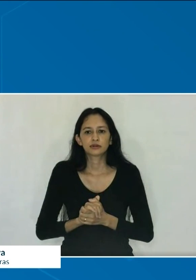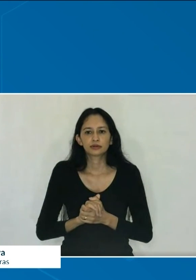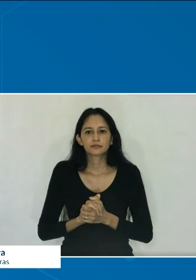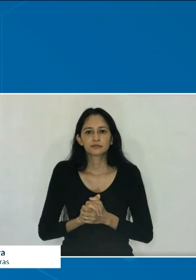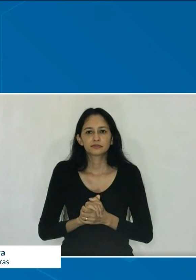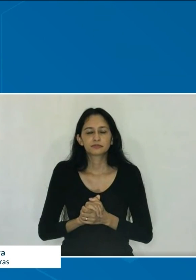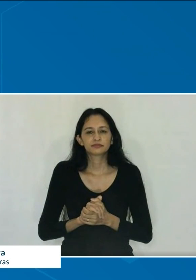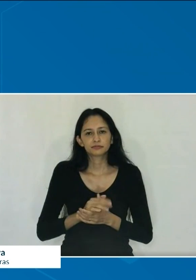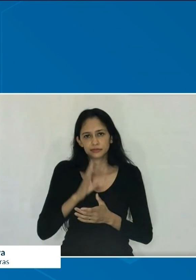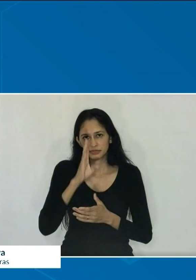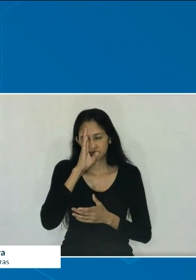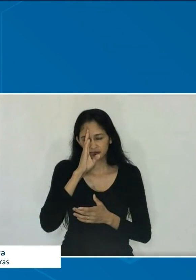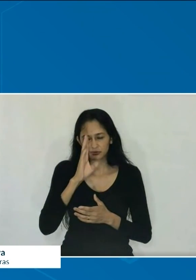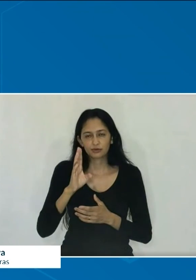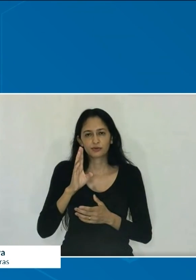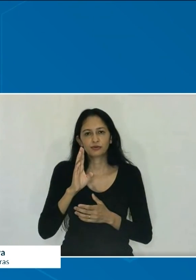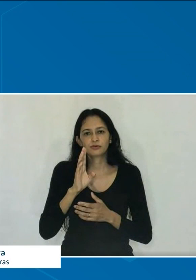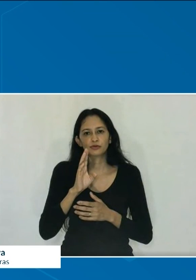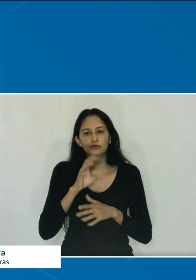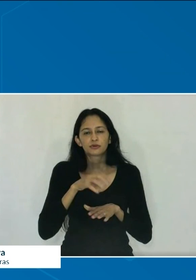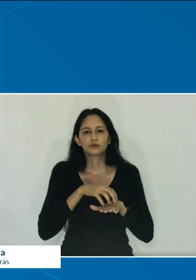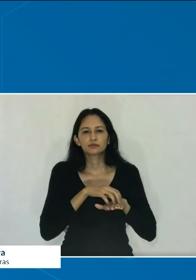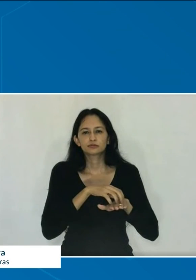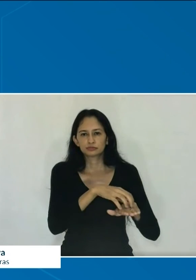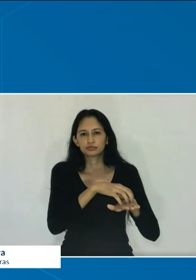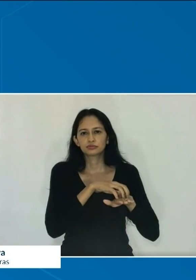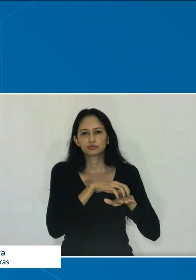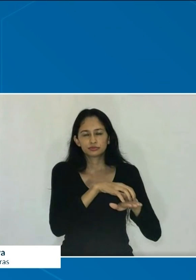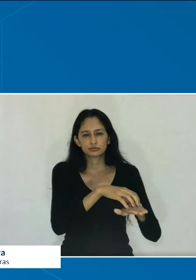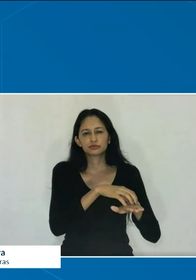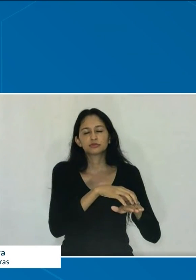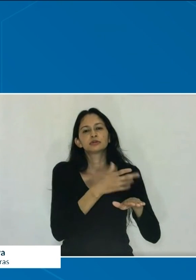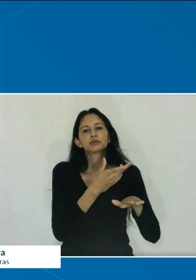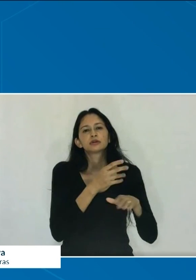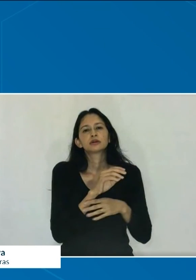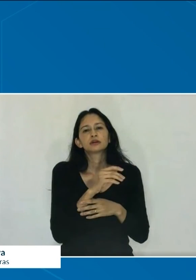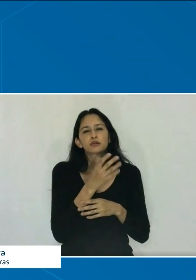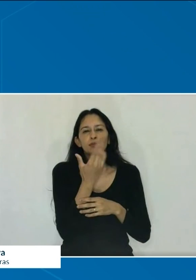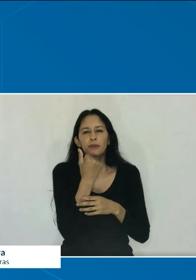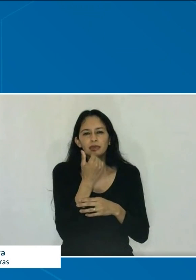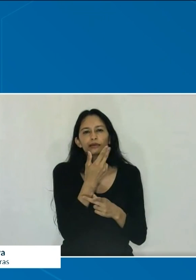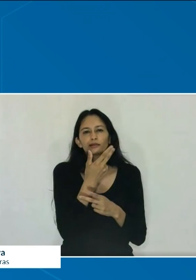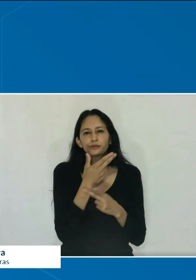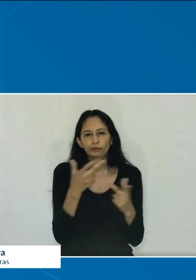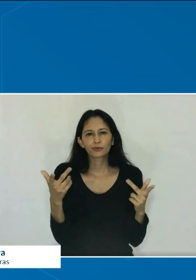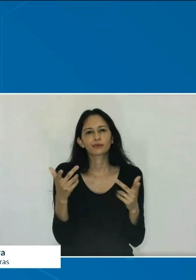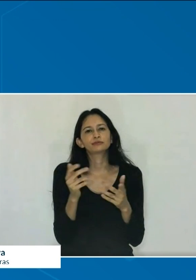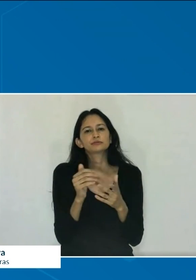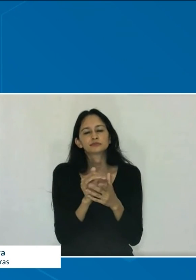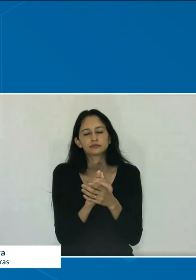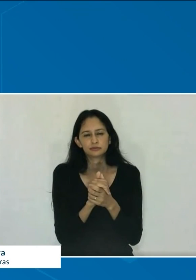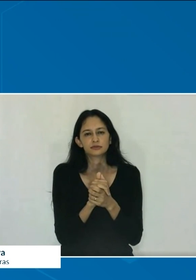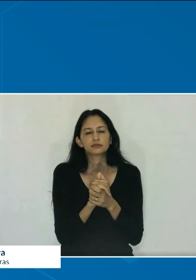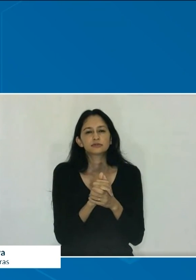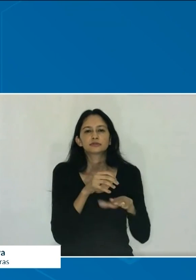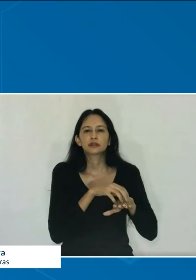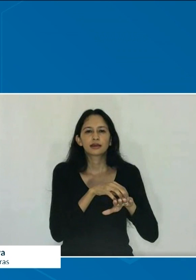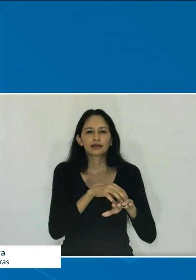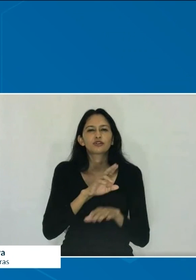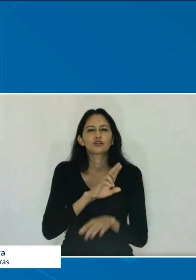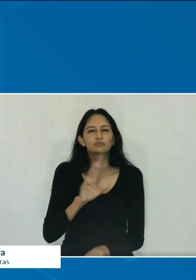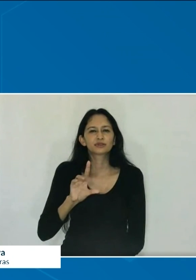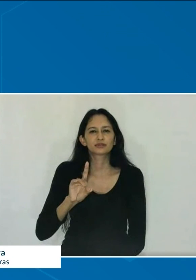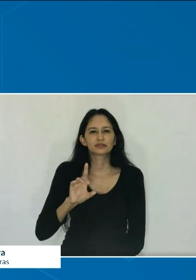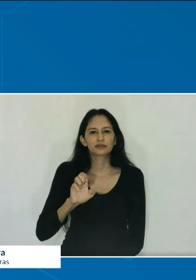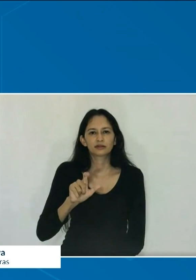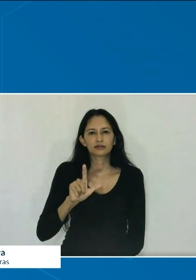especial para o transporte de delivery, né, transporte de entregas, é uma das áreas que mais se está desenvolvendo hoje em dia, em especial com esta